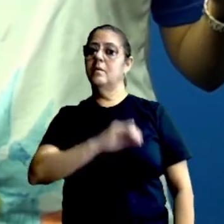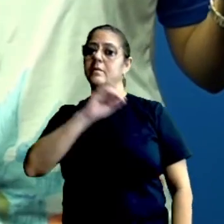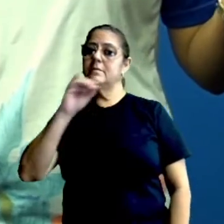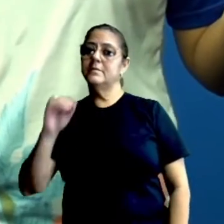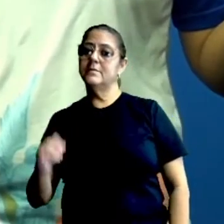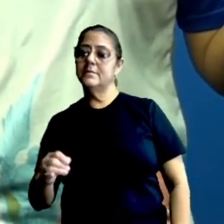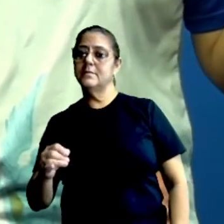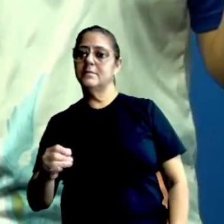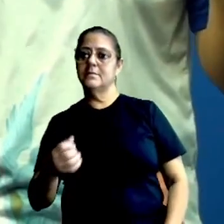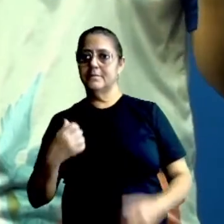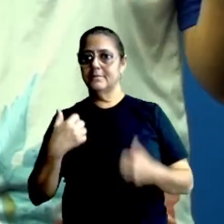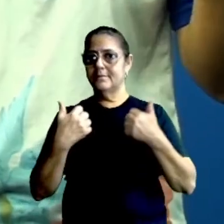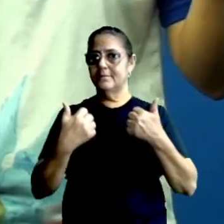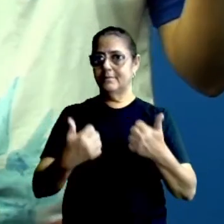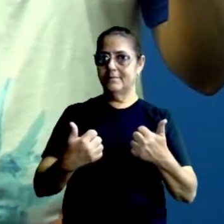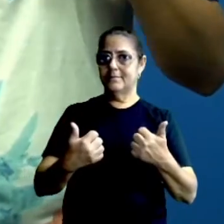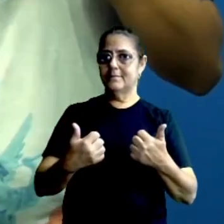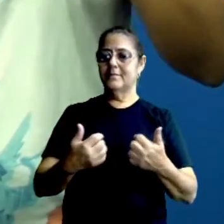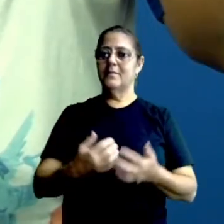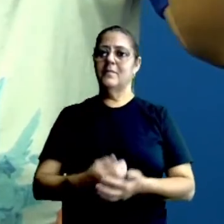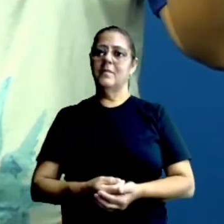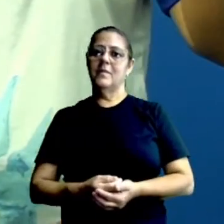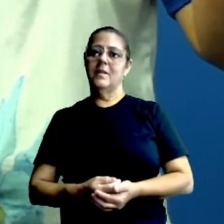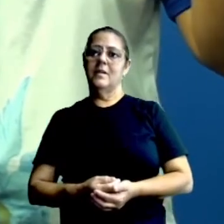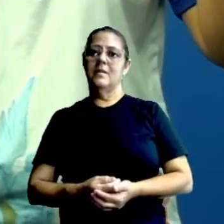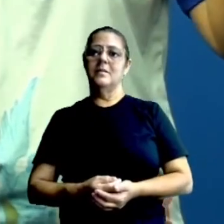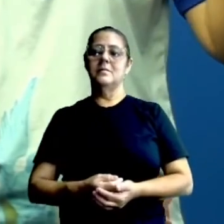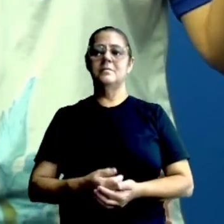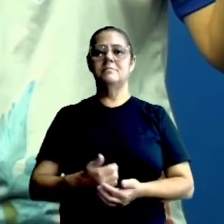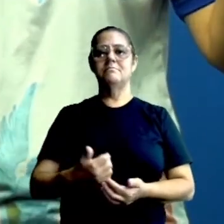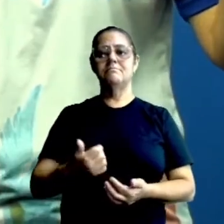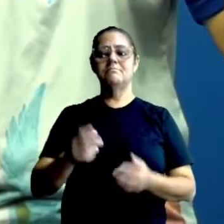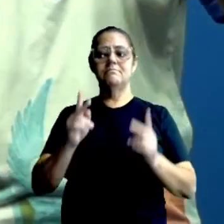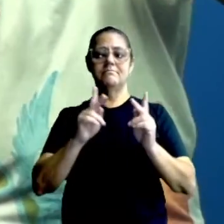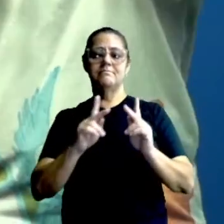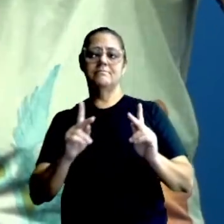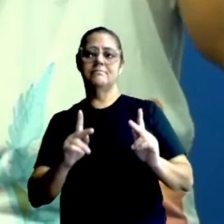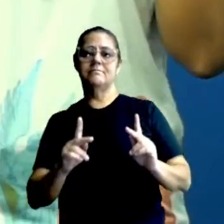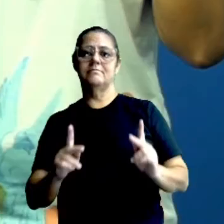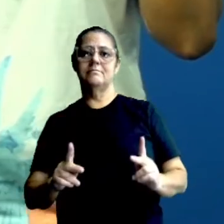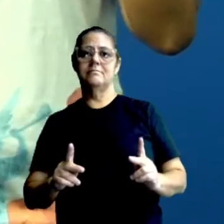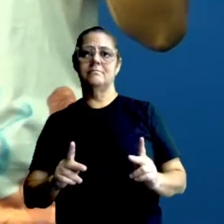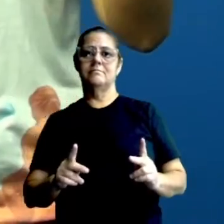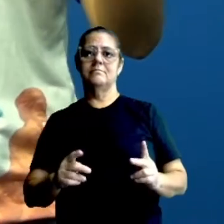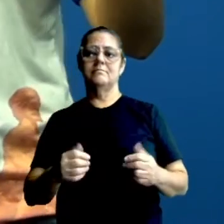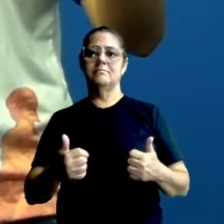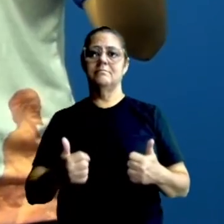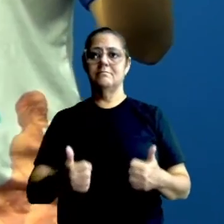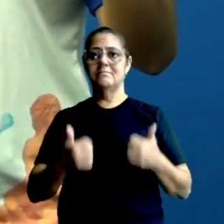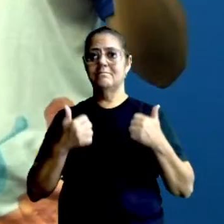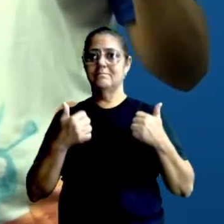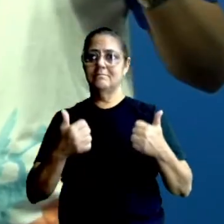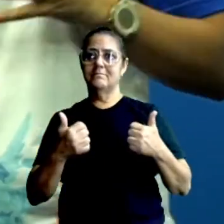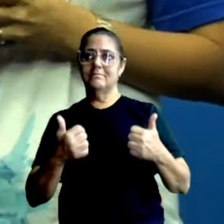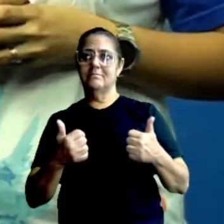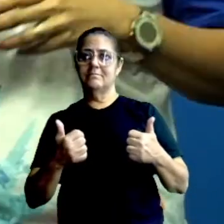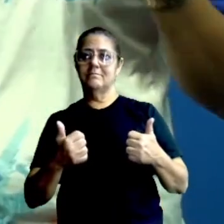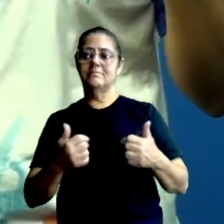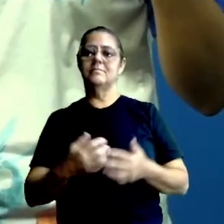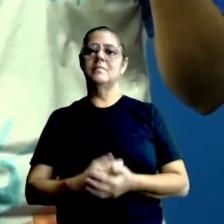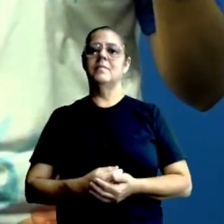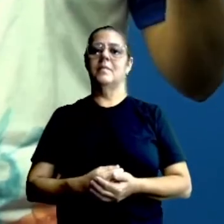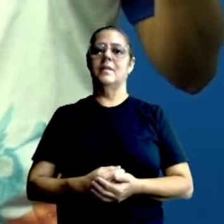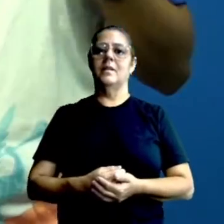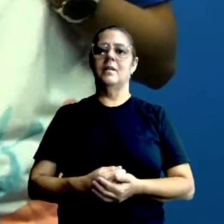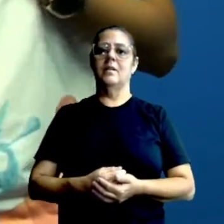Olá, pessoal, como estão? Espero que bem, espero que estejam tranquilos, em paz, tá? Tudo tranquilinho aí na rotina de